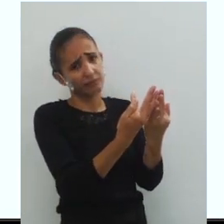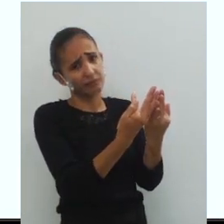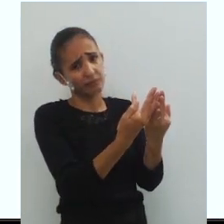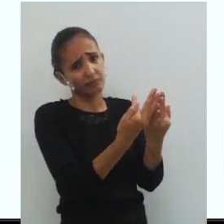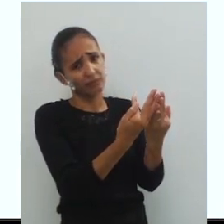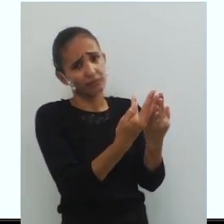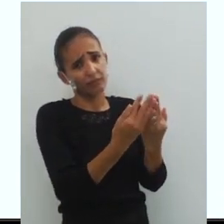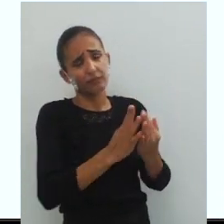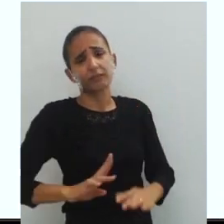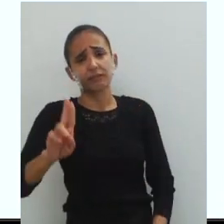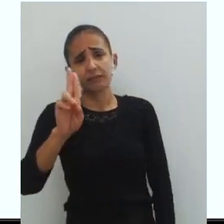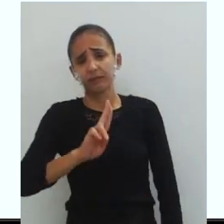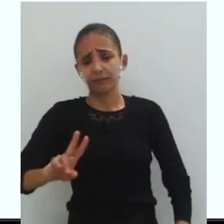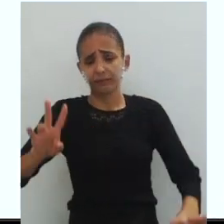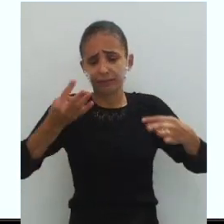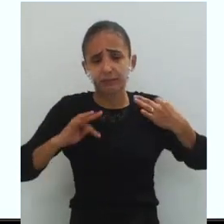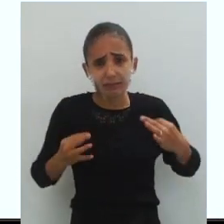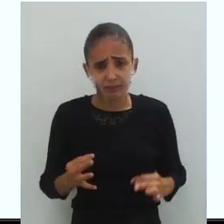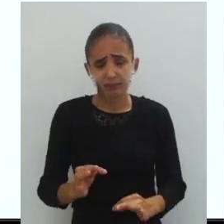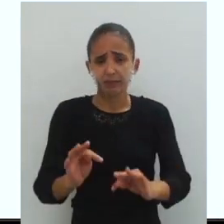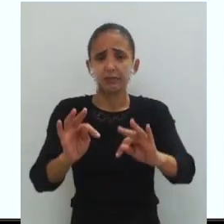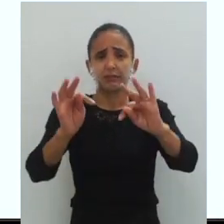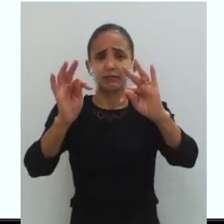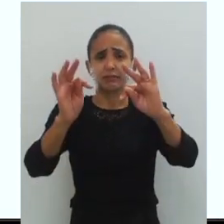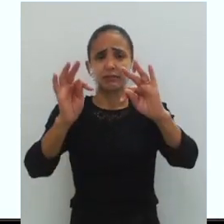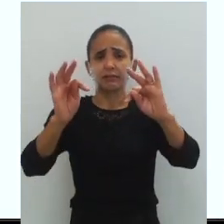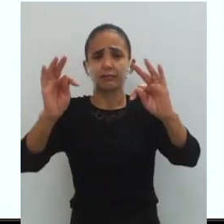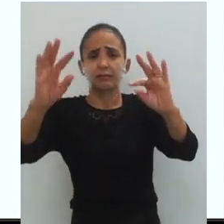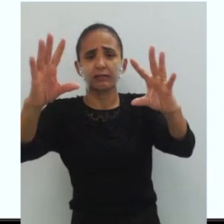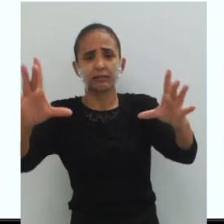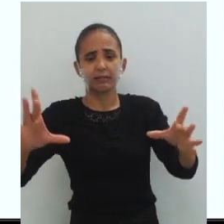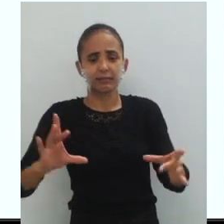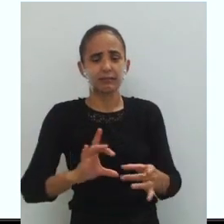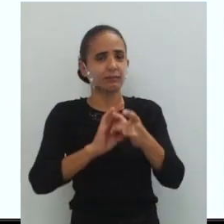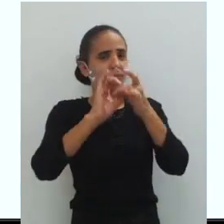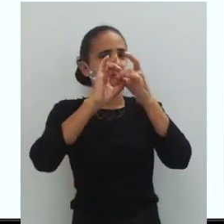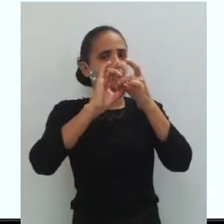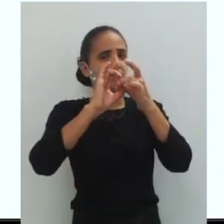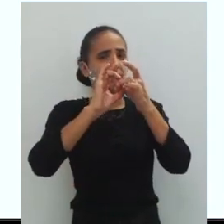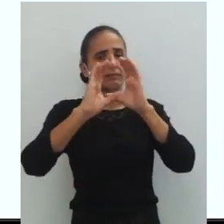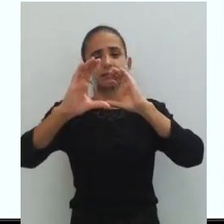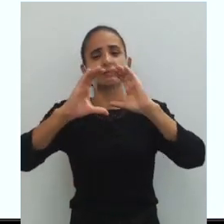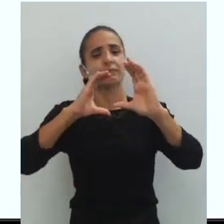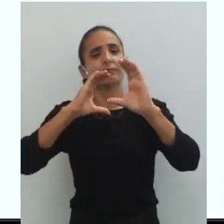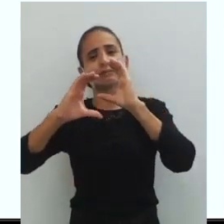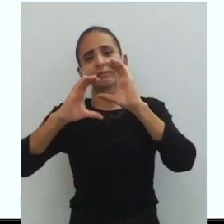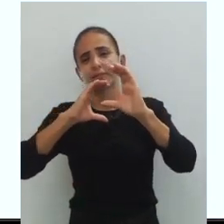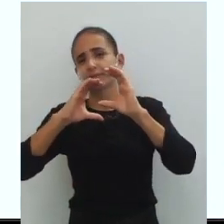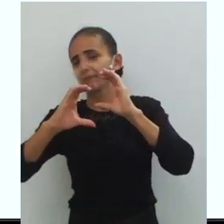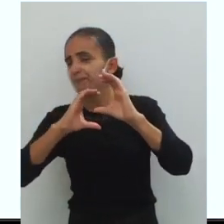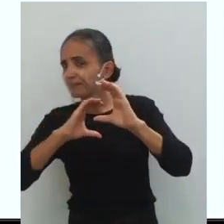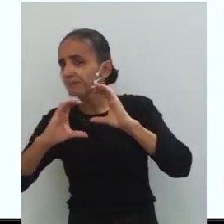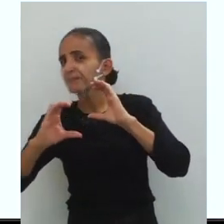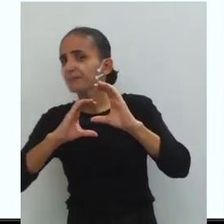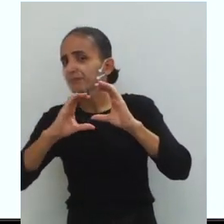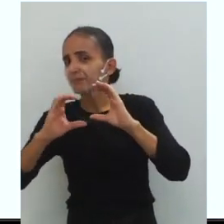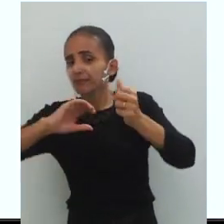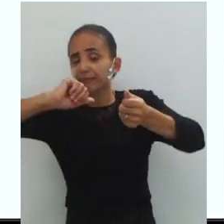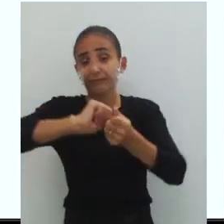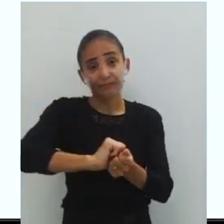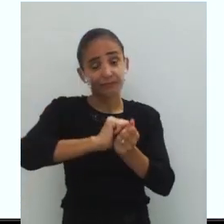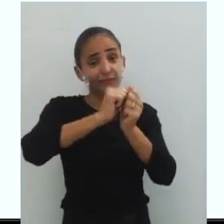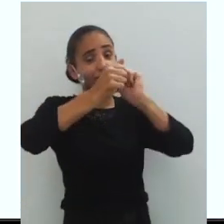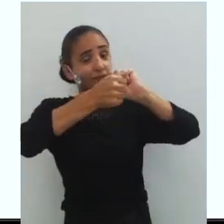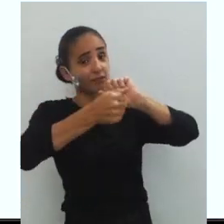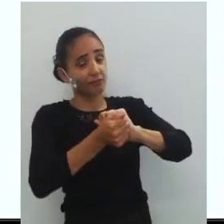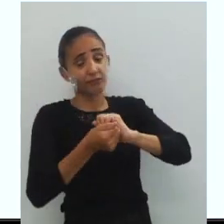a tecnologia para poder ter a comunicação, para poder se reinventar, para